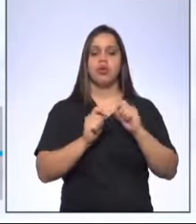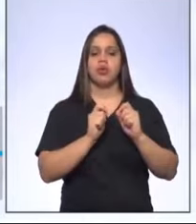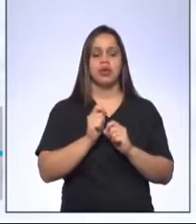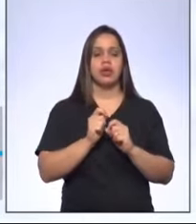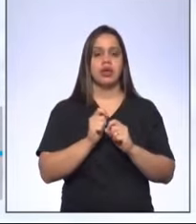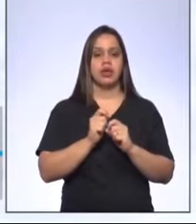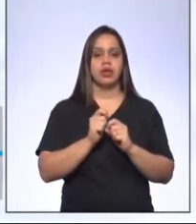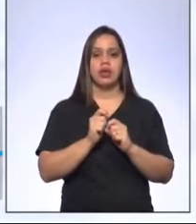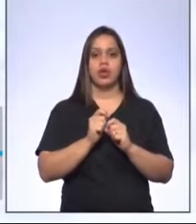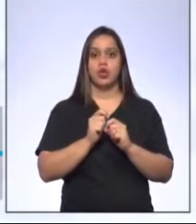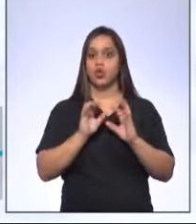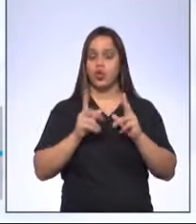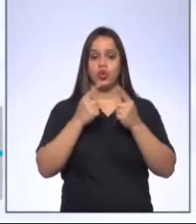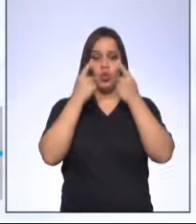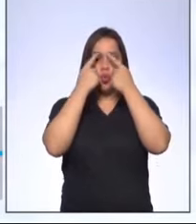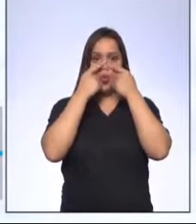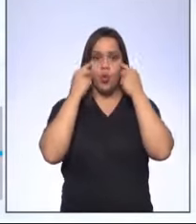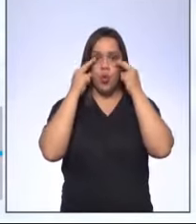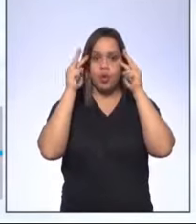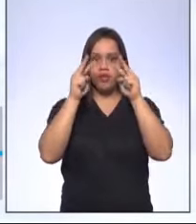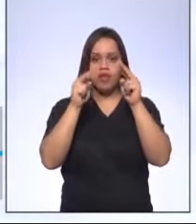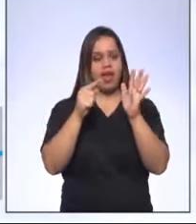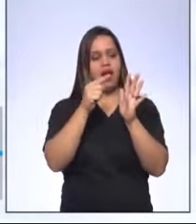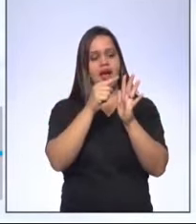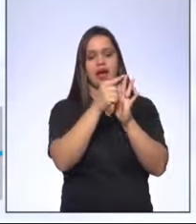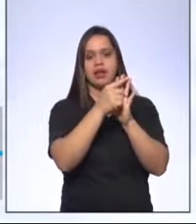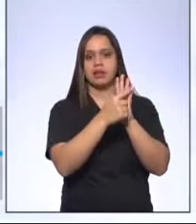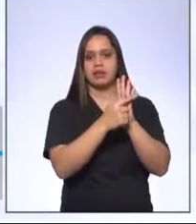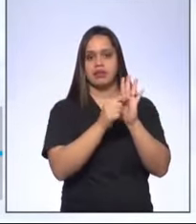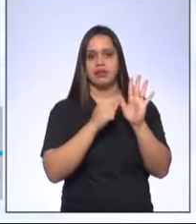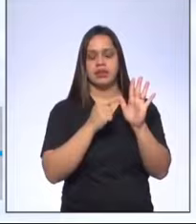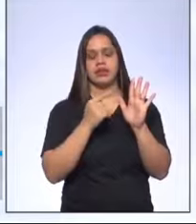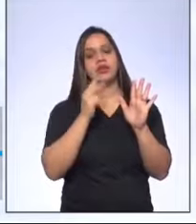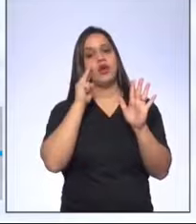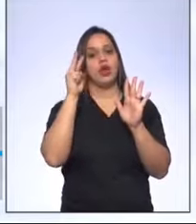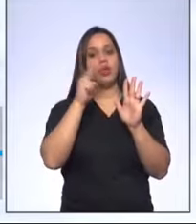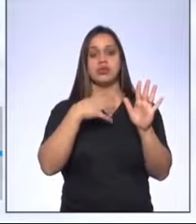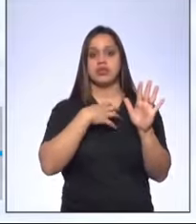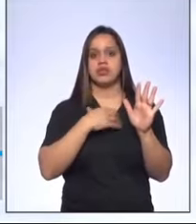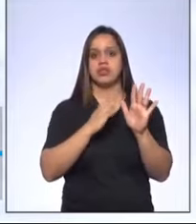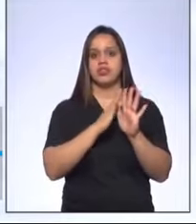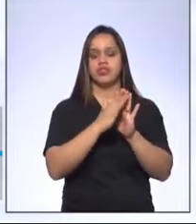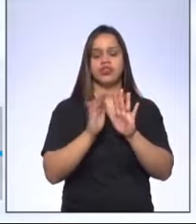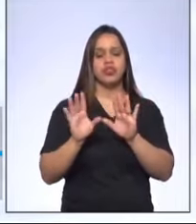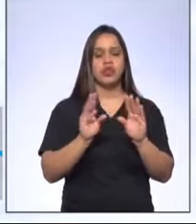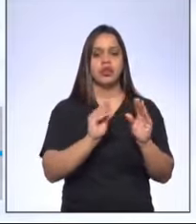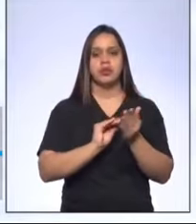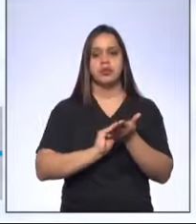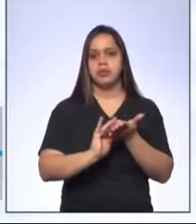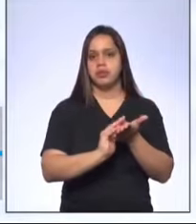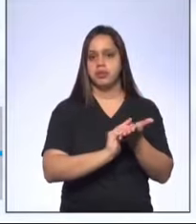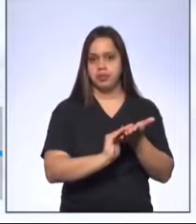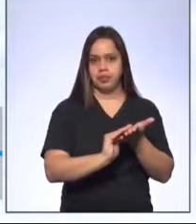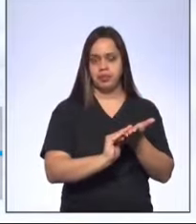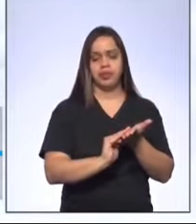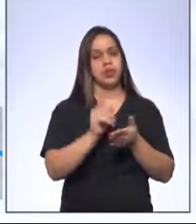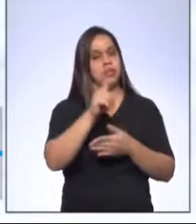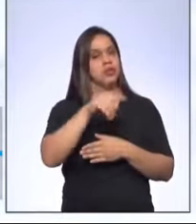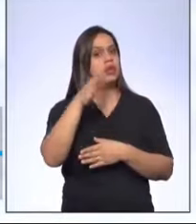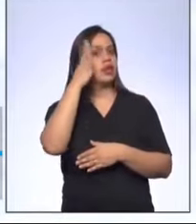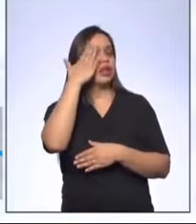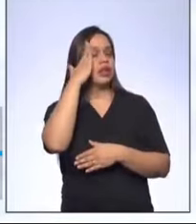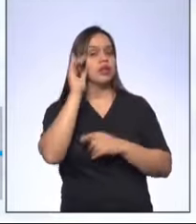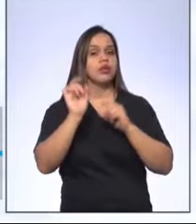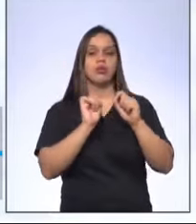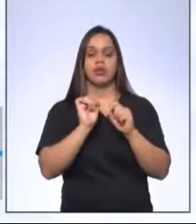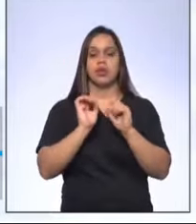dela estavam aqui. Ó. Tá? E ela sentia tudo por aqui. Tudo bem? Então, assim, para vocês entenderem que o nosso cérebro